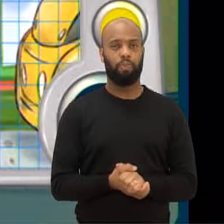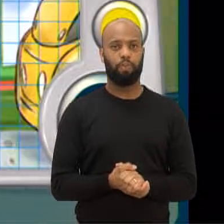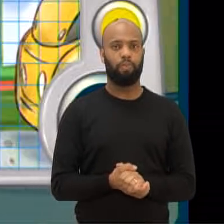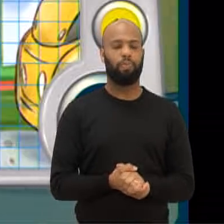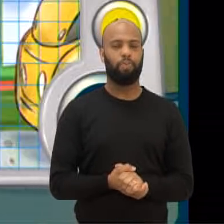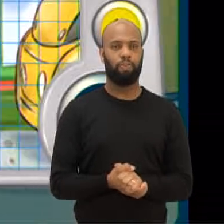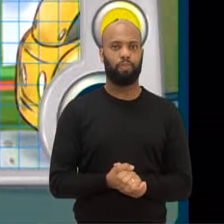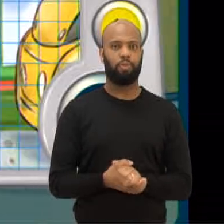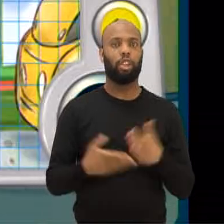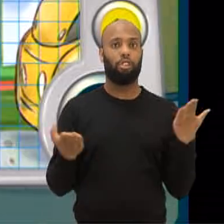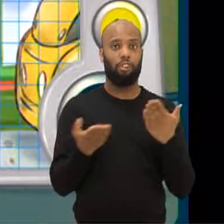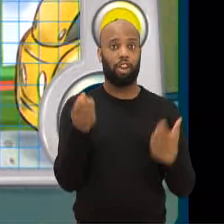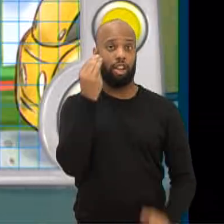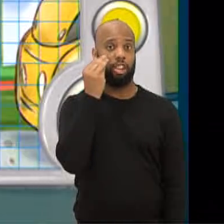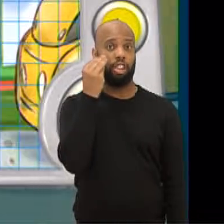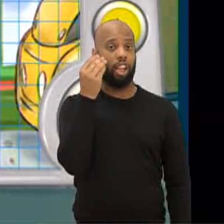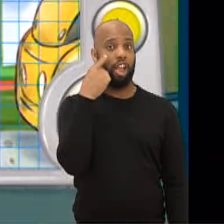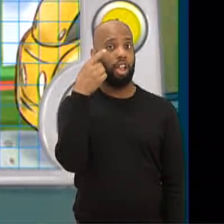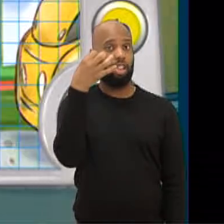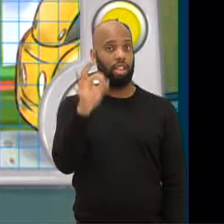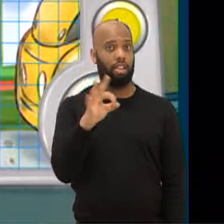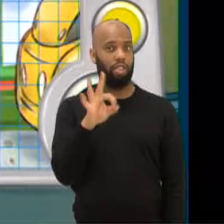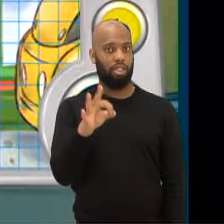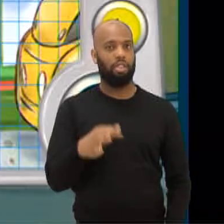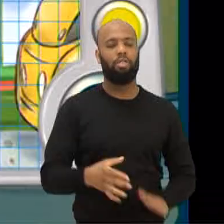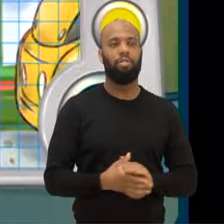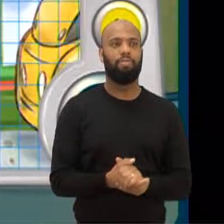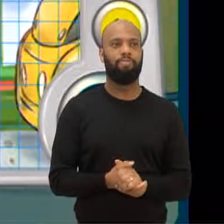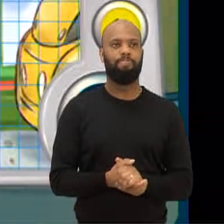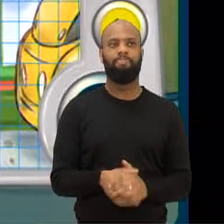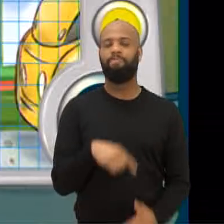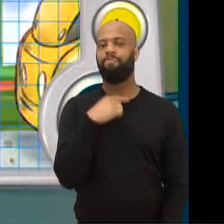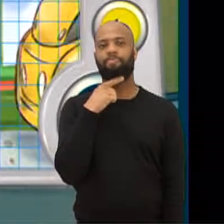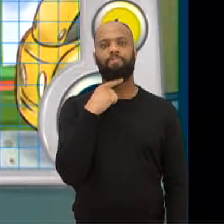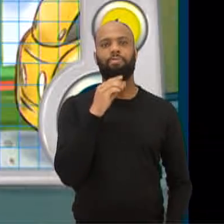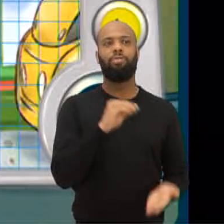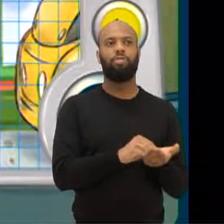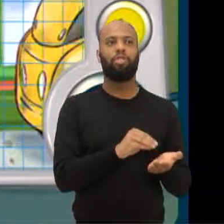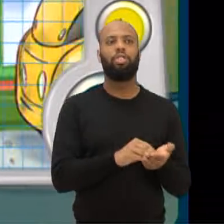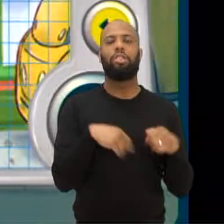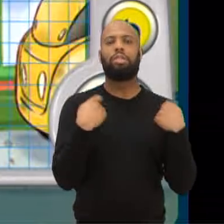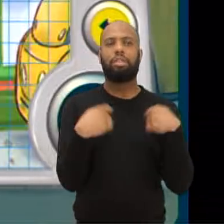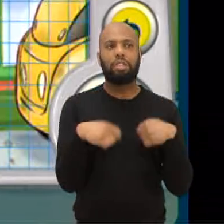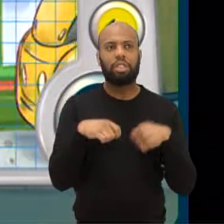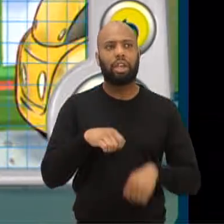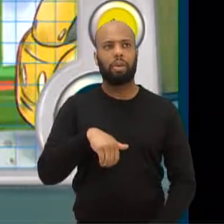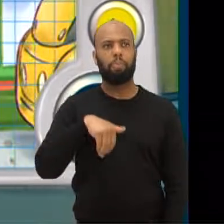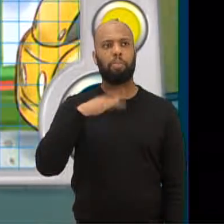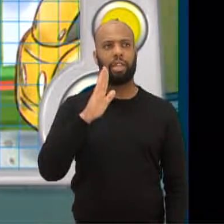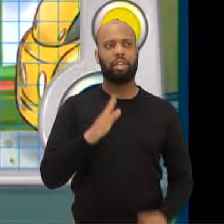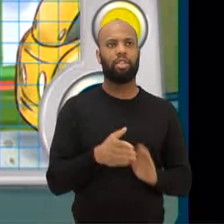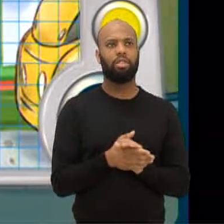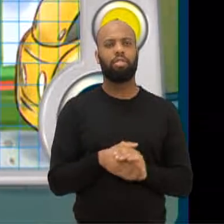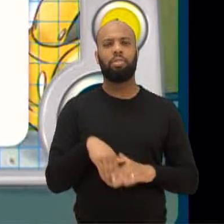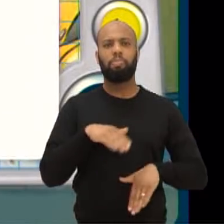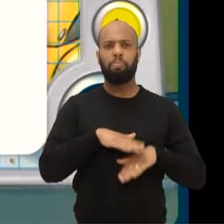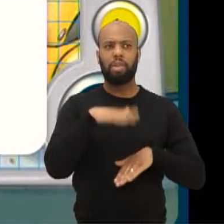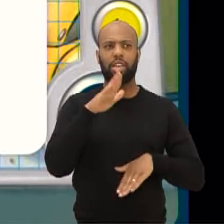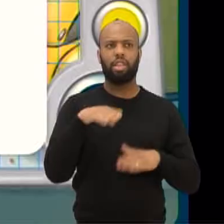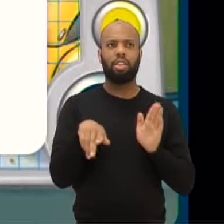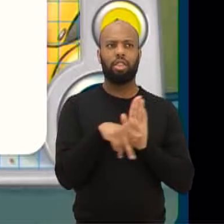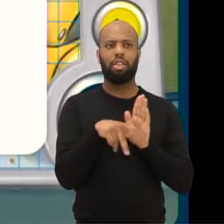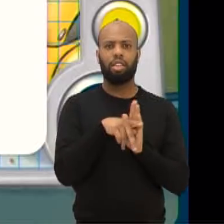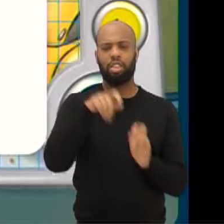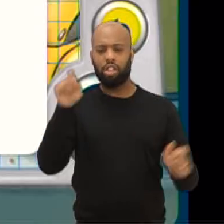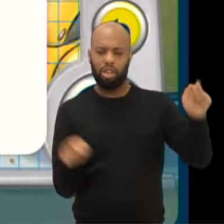Vamos tentar ver se deu certo. Não deu, tinha que ser mais um pouco, a rotação